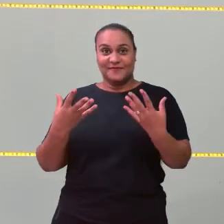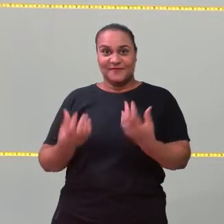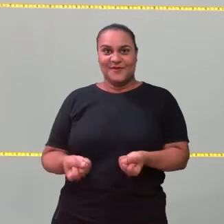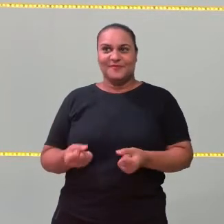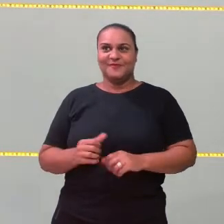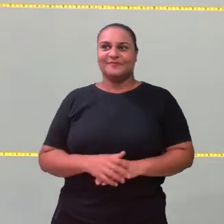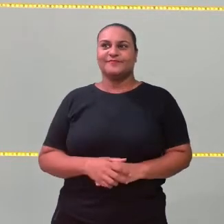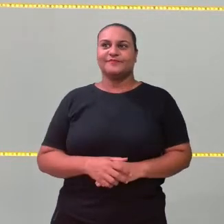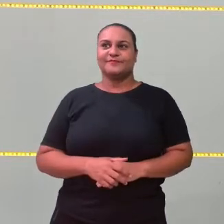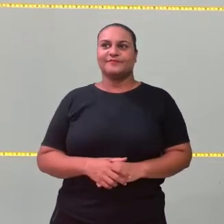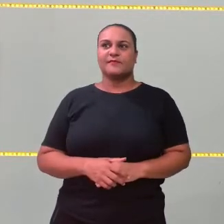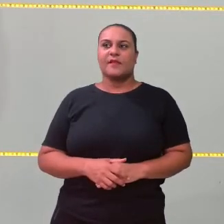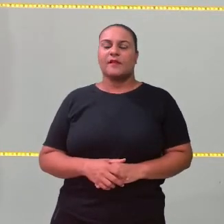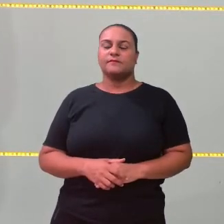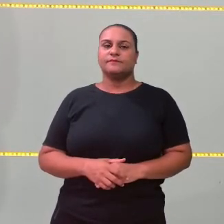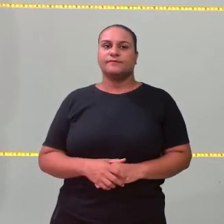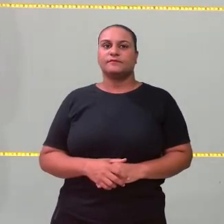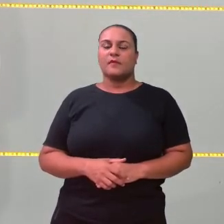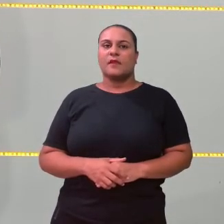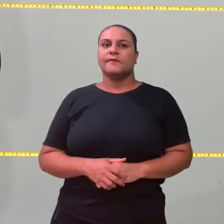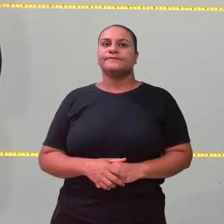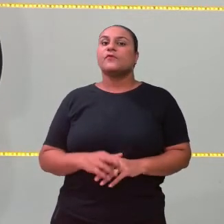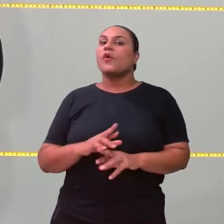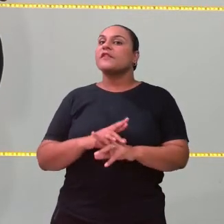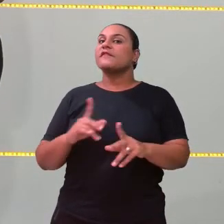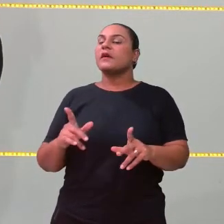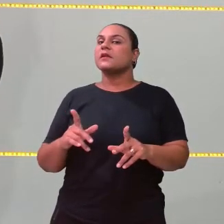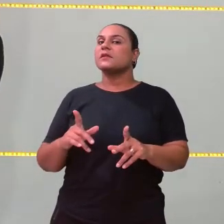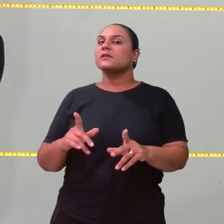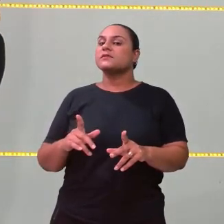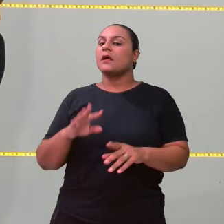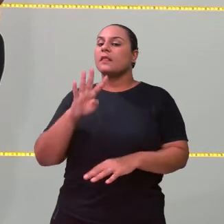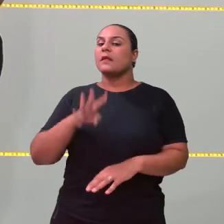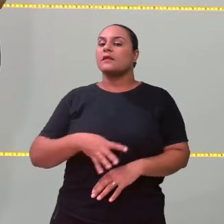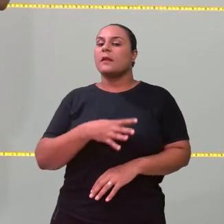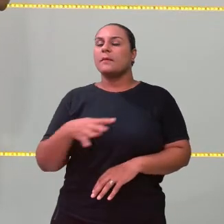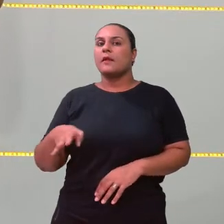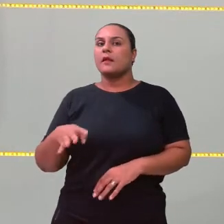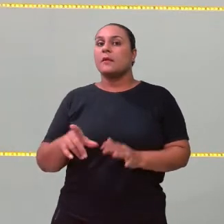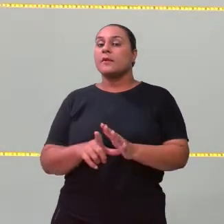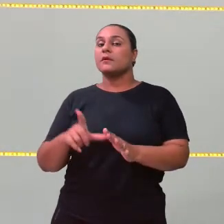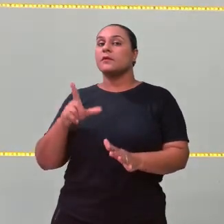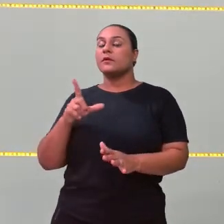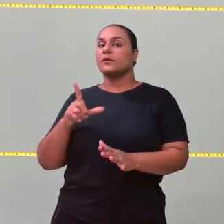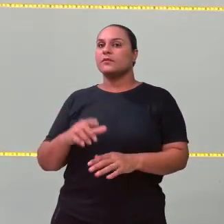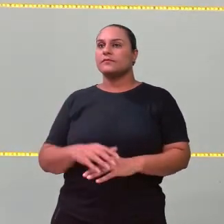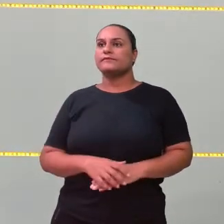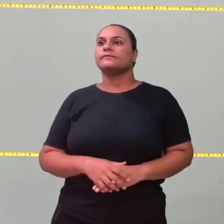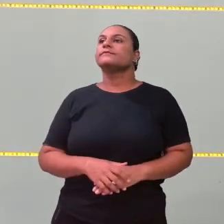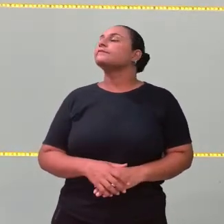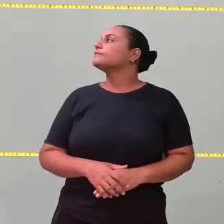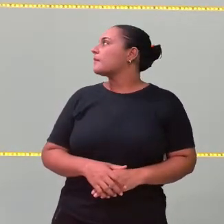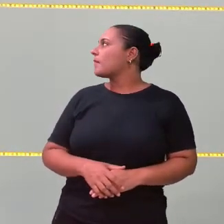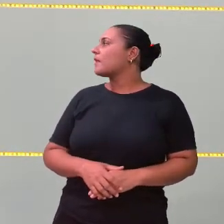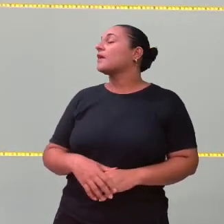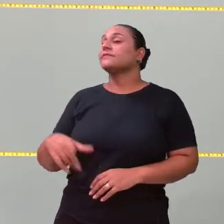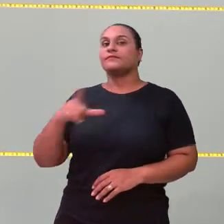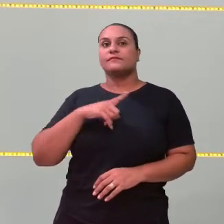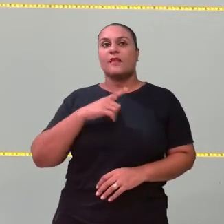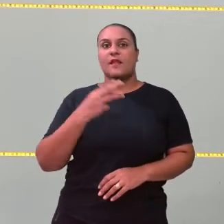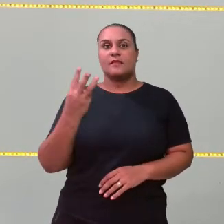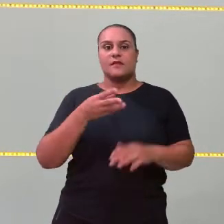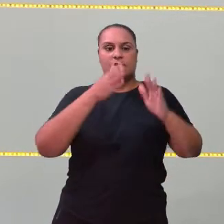lá. Qual é a diferença dessa tabela para outra? É exatamente isso, ó. Ela tem